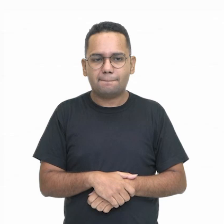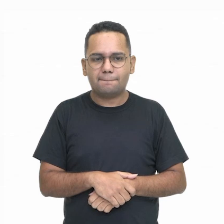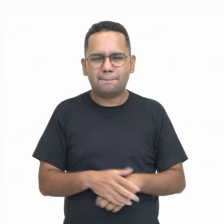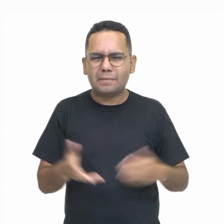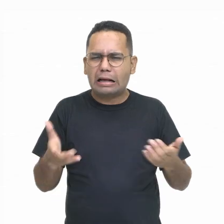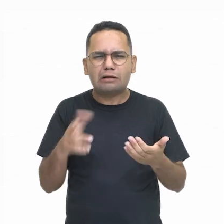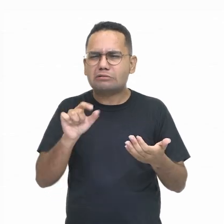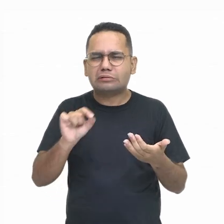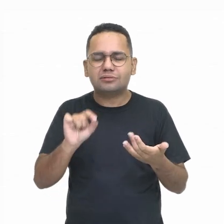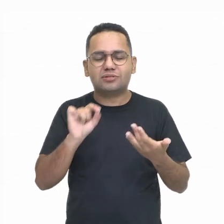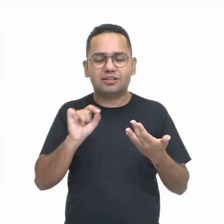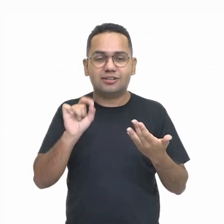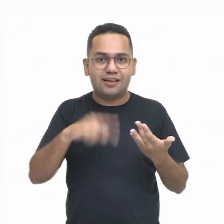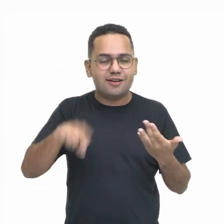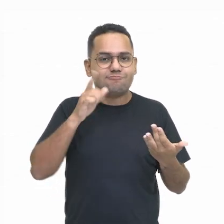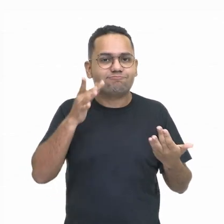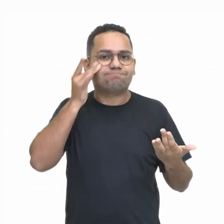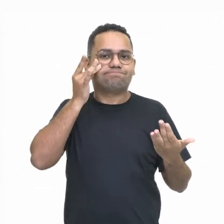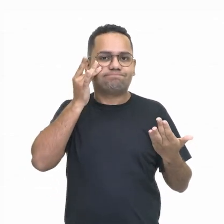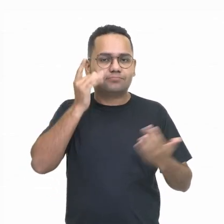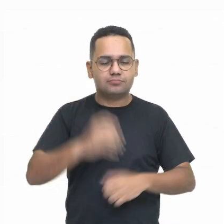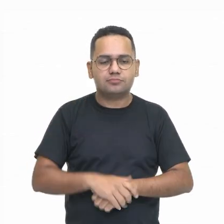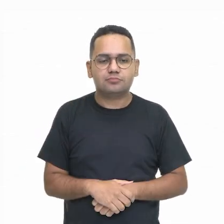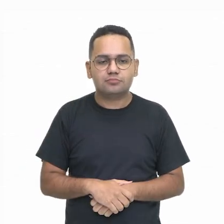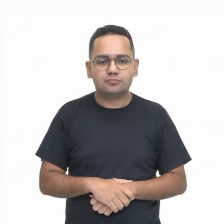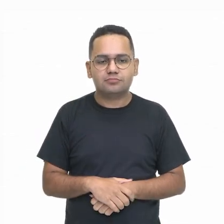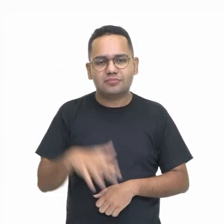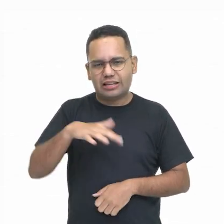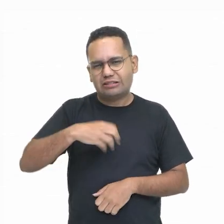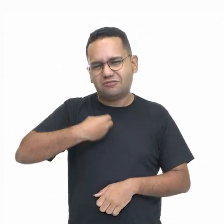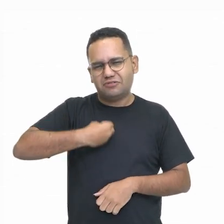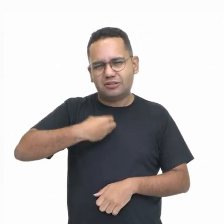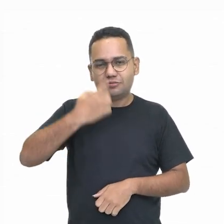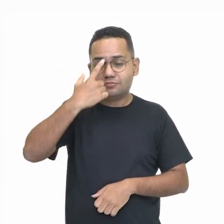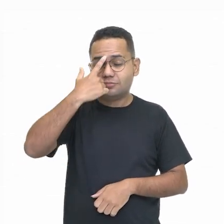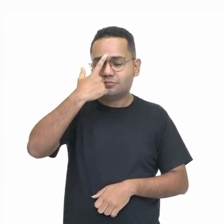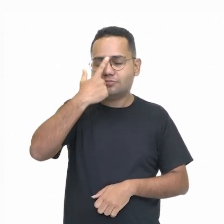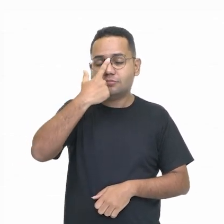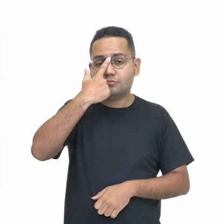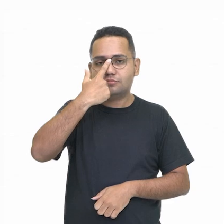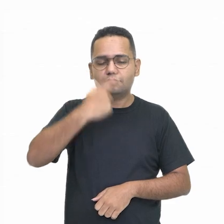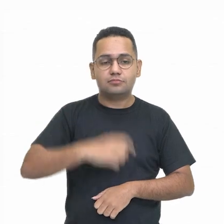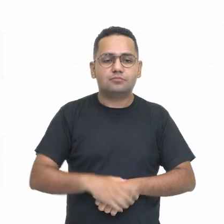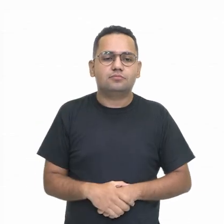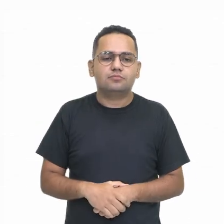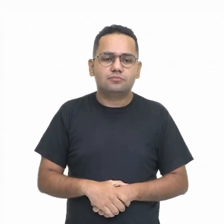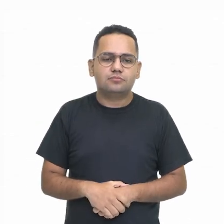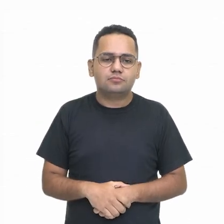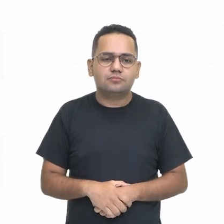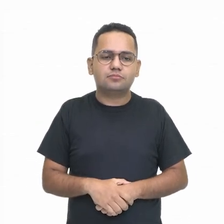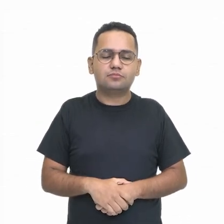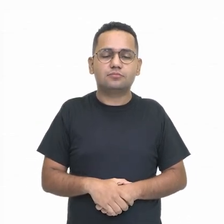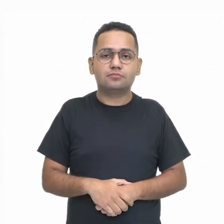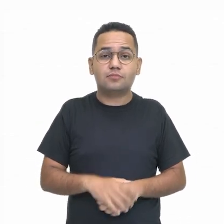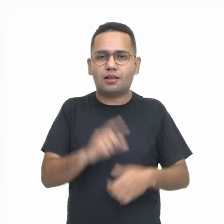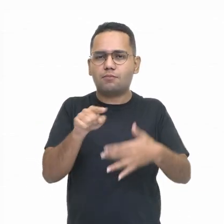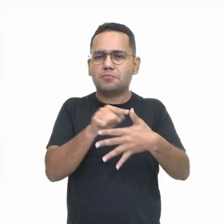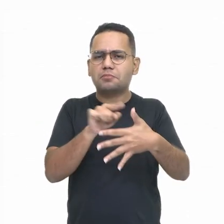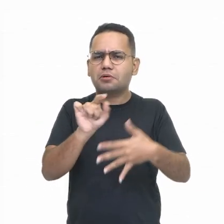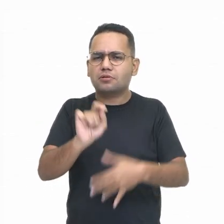para questões mais práticas. O primeiro delas, como ela pode ser manifestada ou como pode surgir o clientelismo